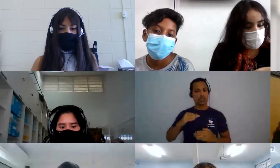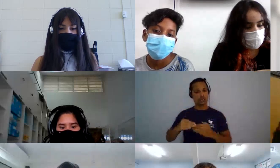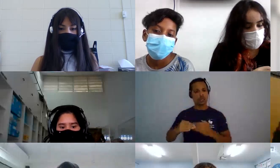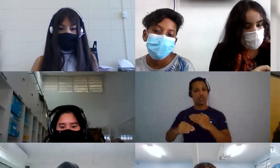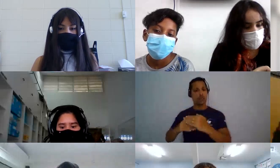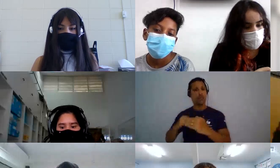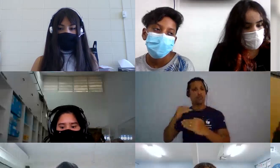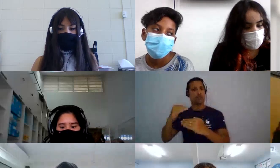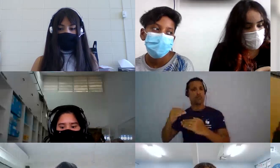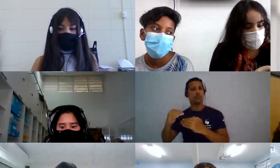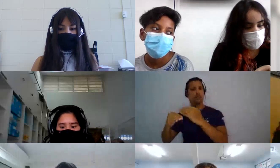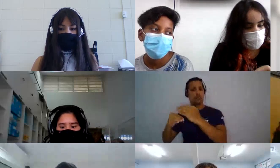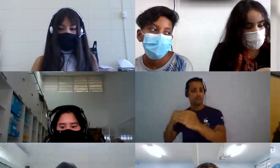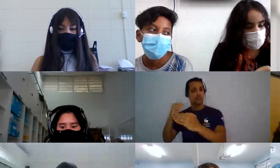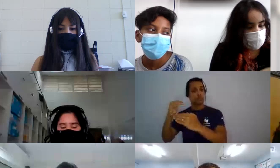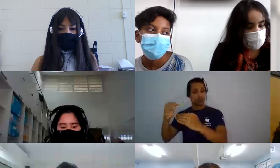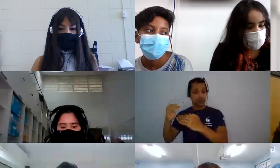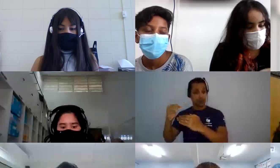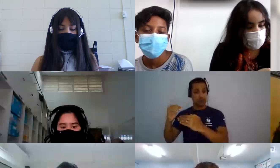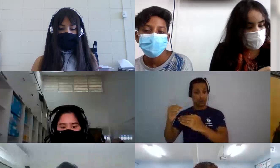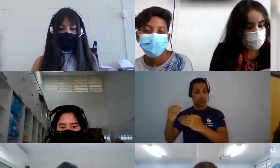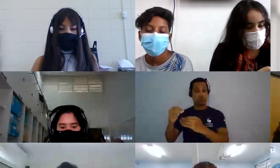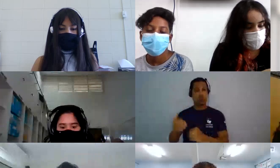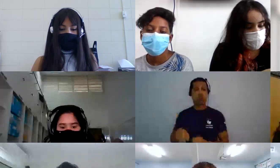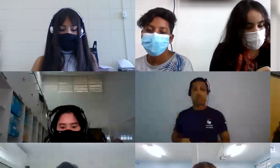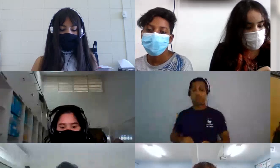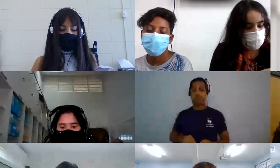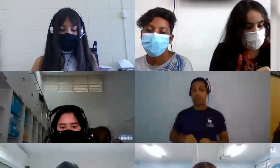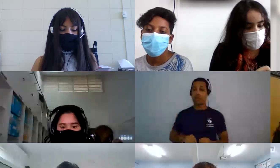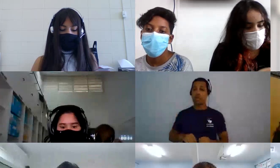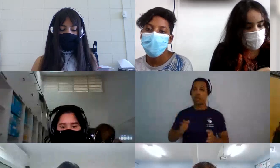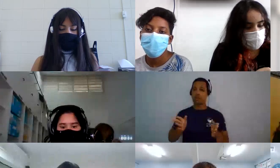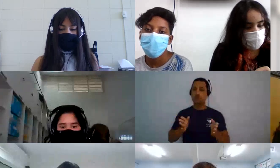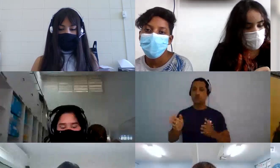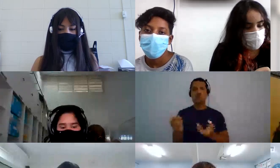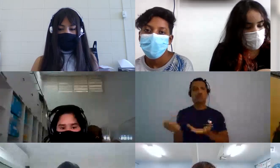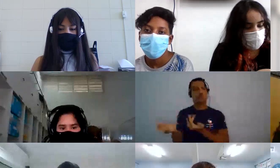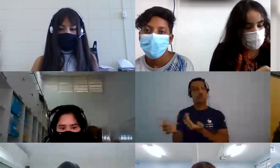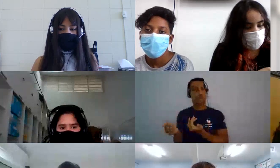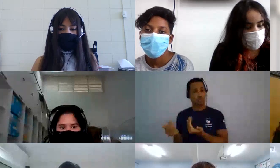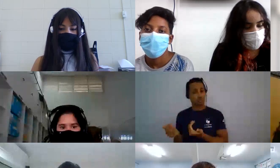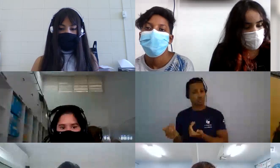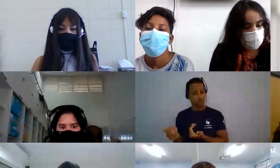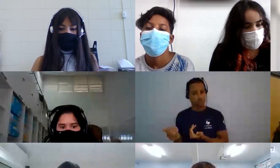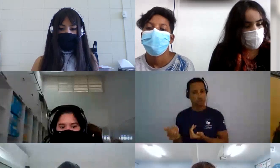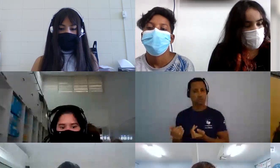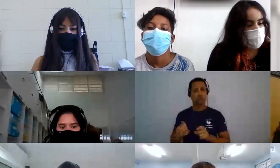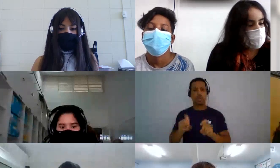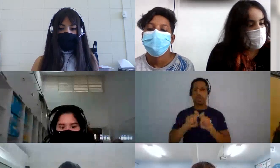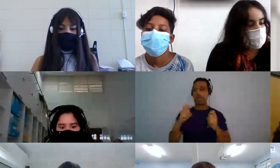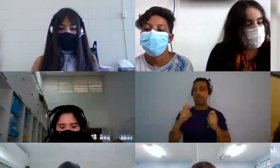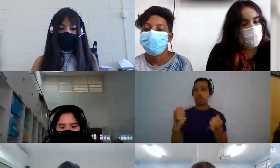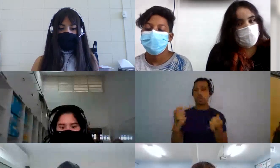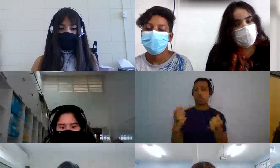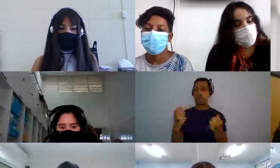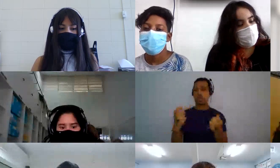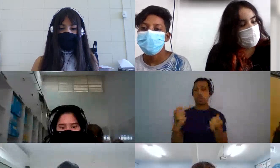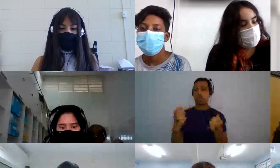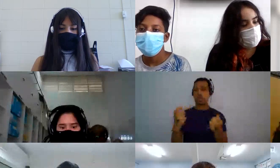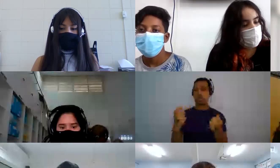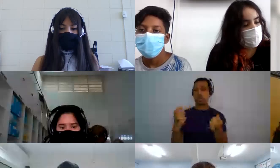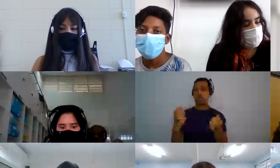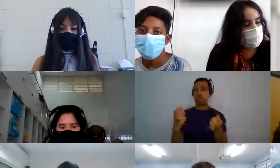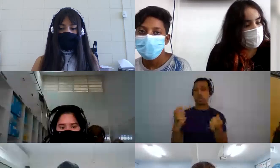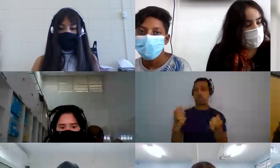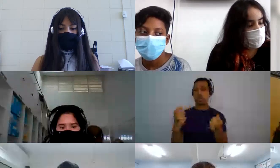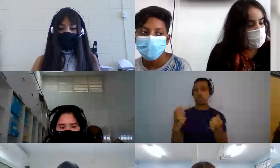vez mais e caminhar para cada vez mais dentro da adolescência. Cada vez mais a sua sexualidade, você vai